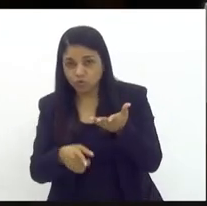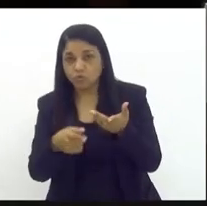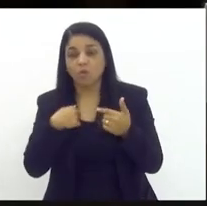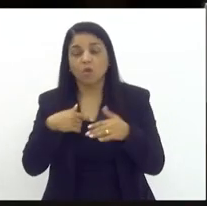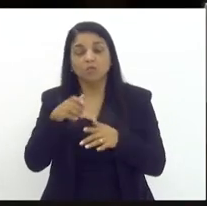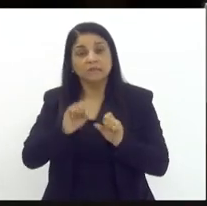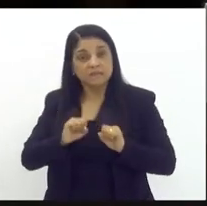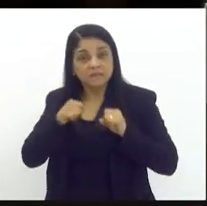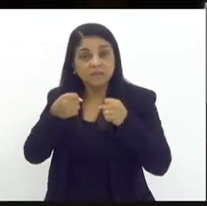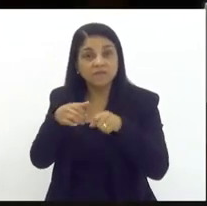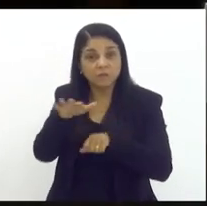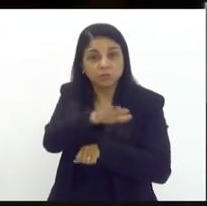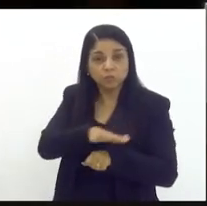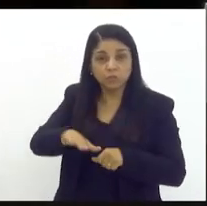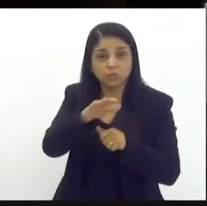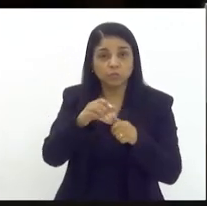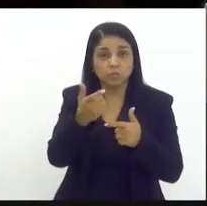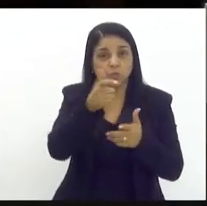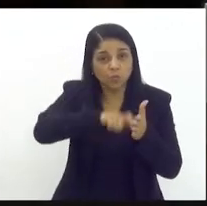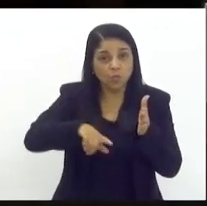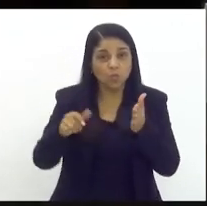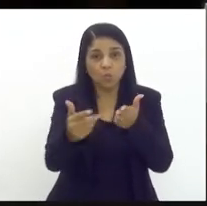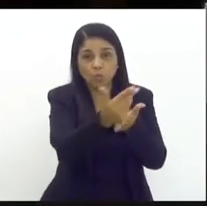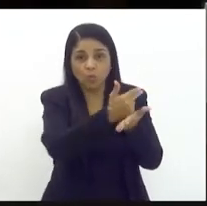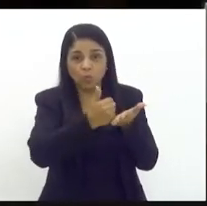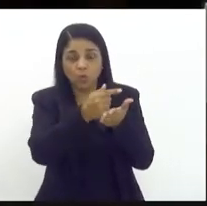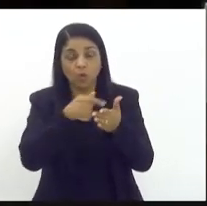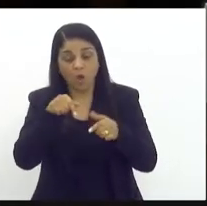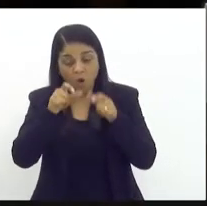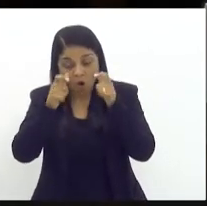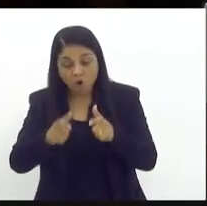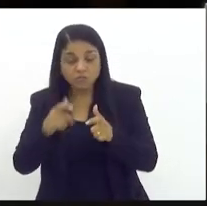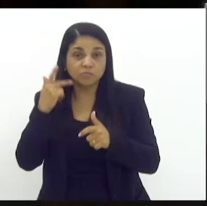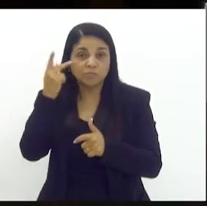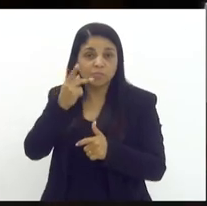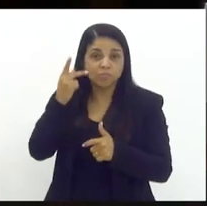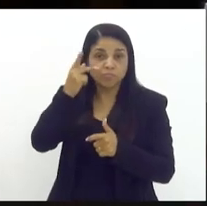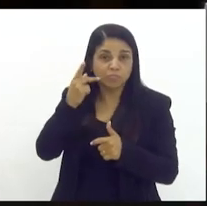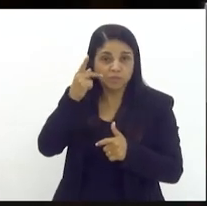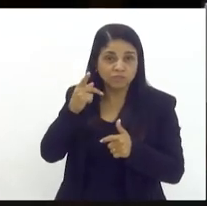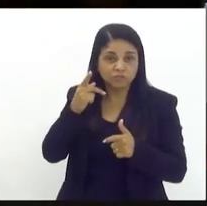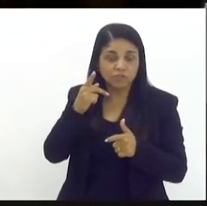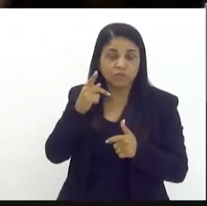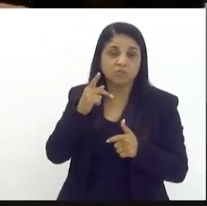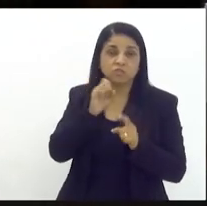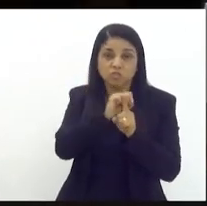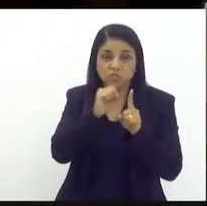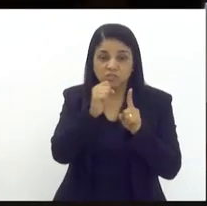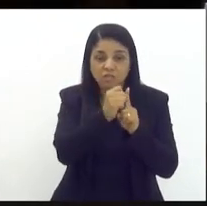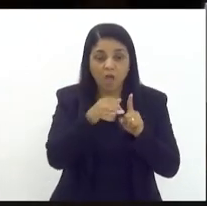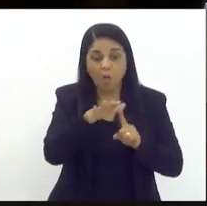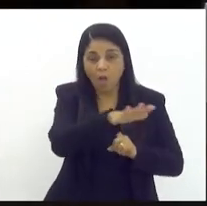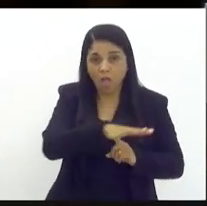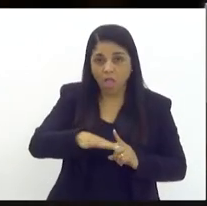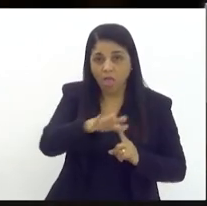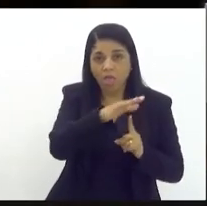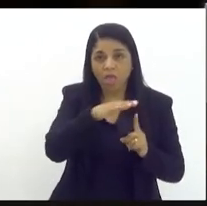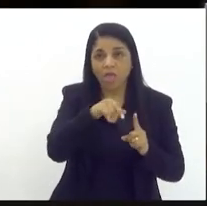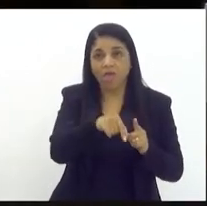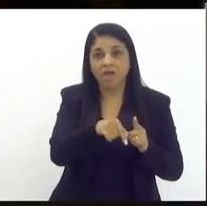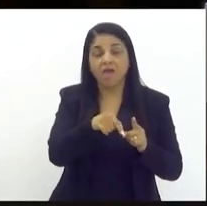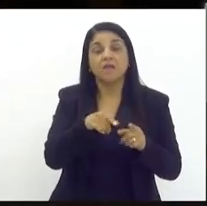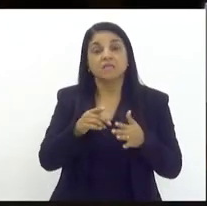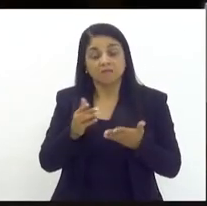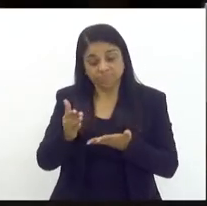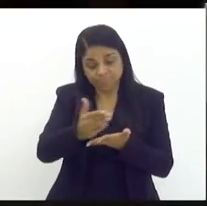dizendo que onde a gente tem que fazer política social é no gasto social e onde a gente faz distribuição de renda